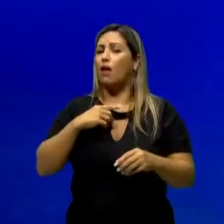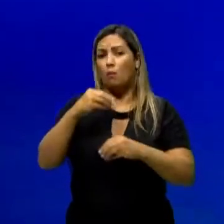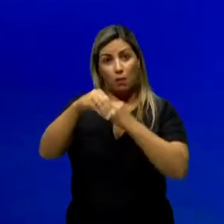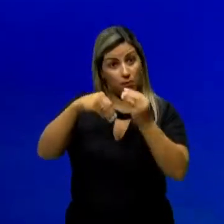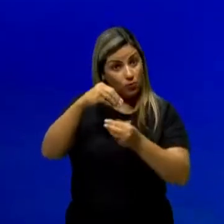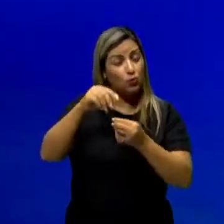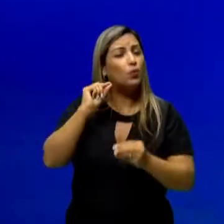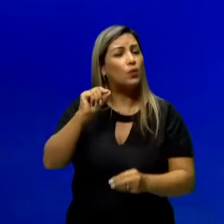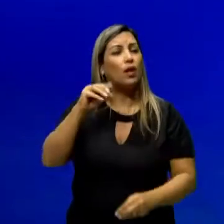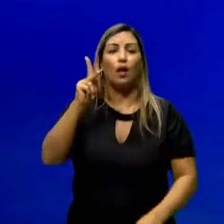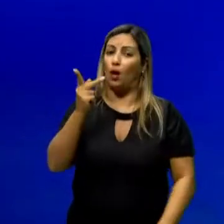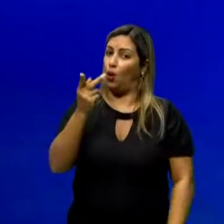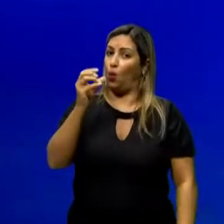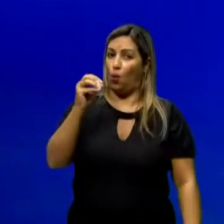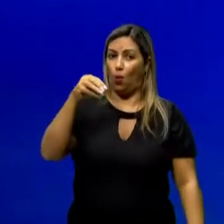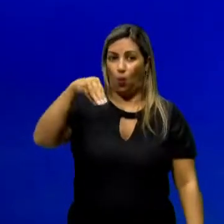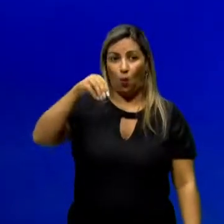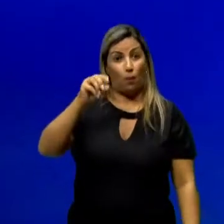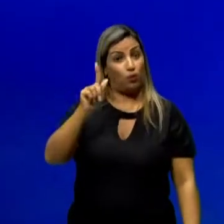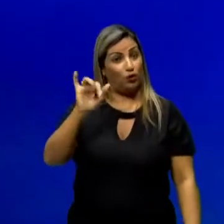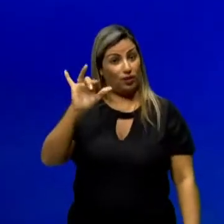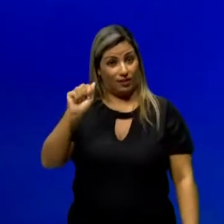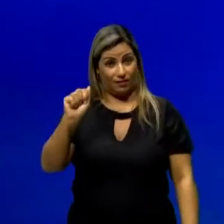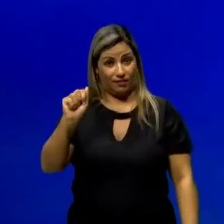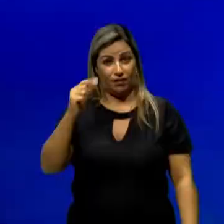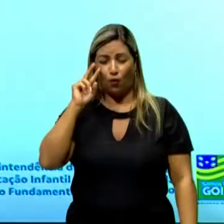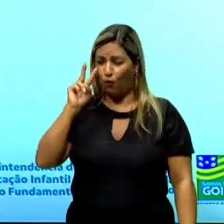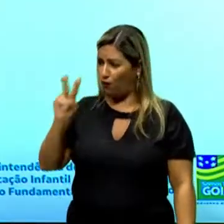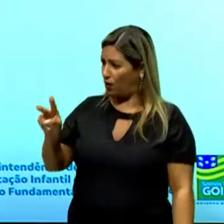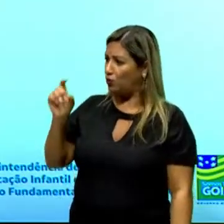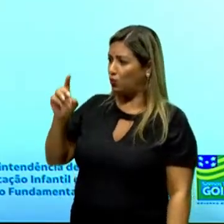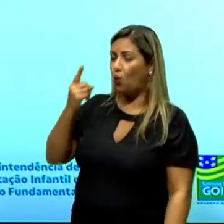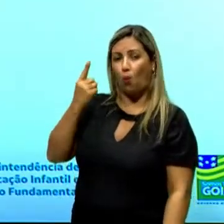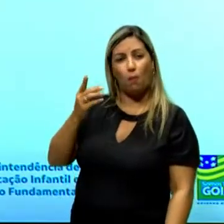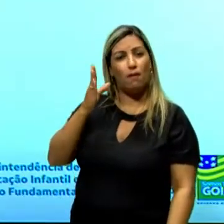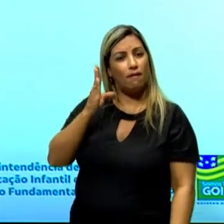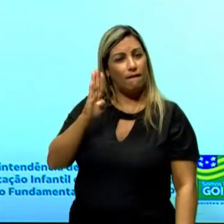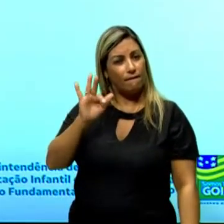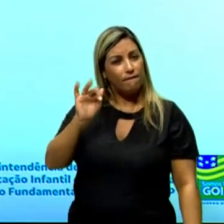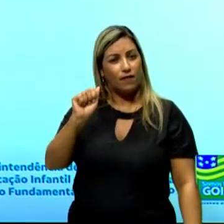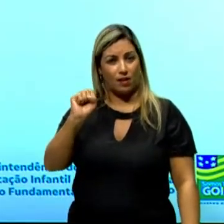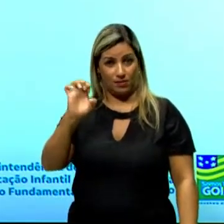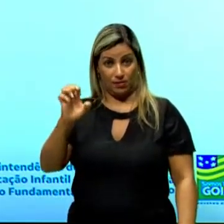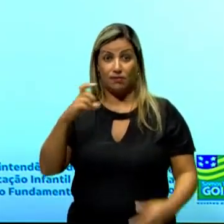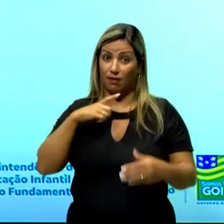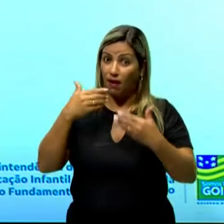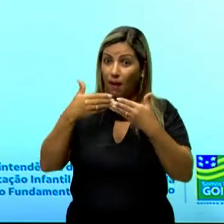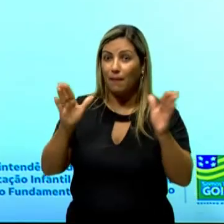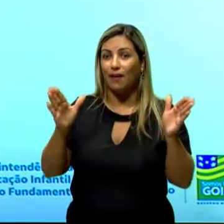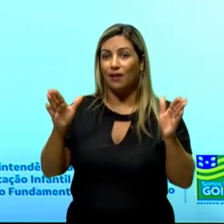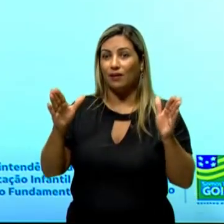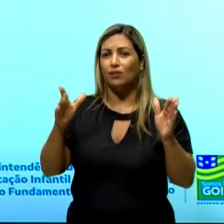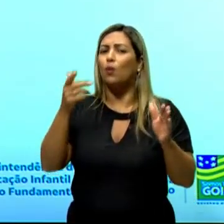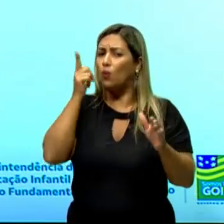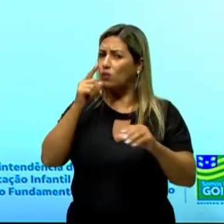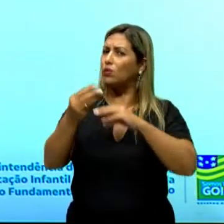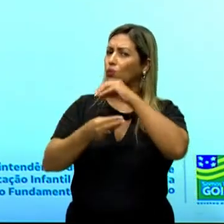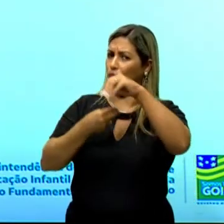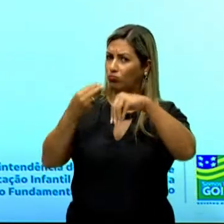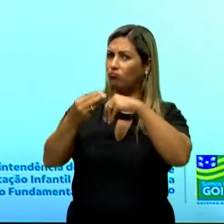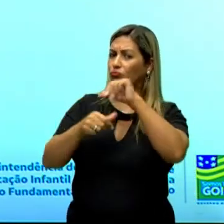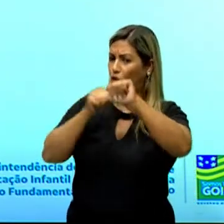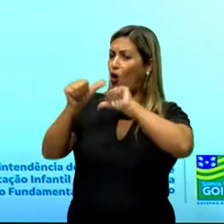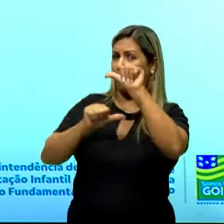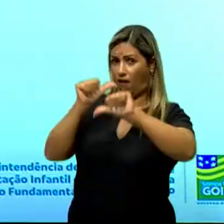mistura homogênea. Tranquilo? Além disso, esse sistema está aberto. Eu consigo trocar materiais e